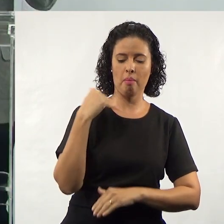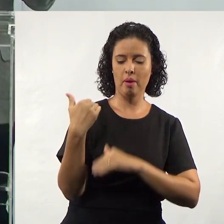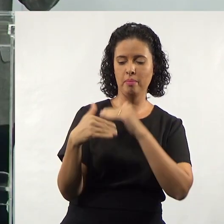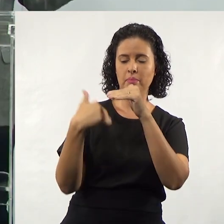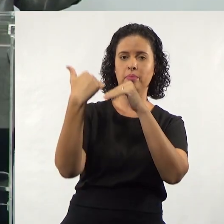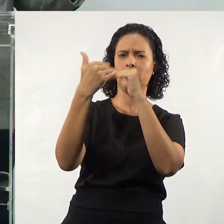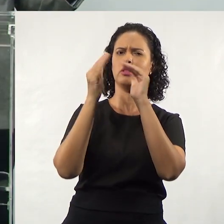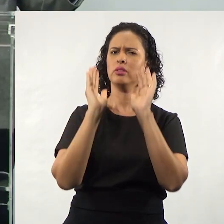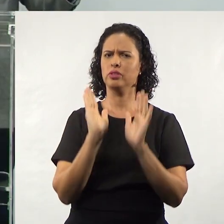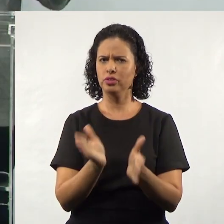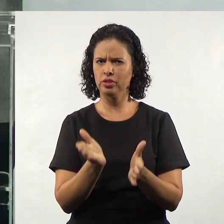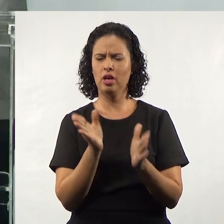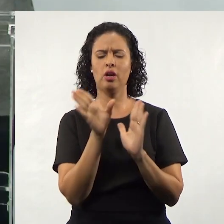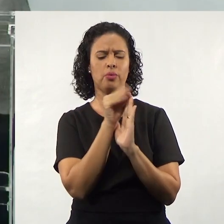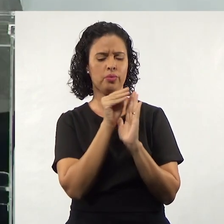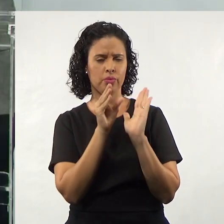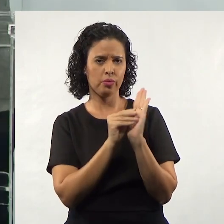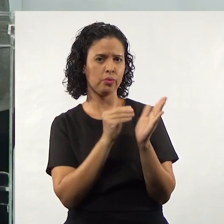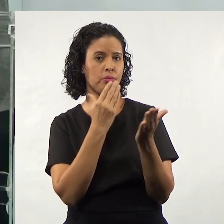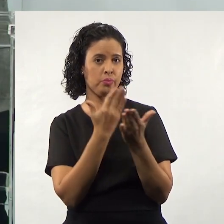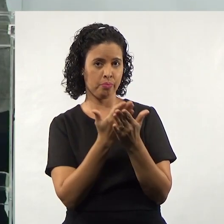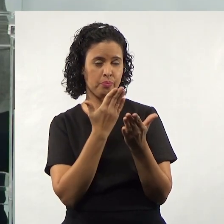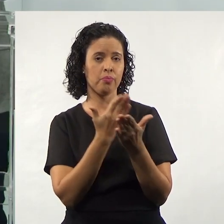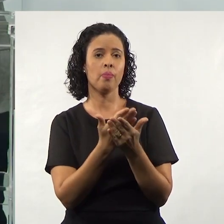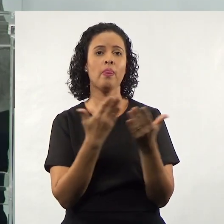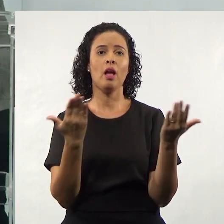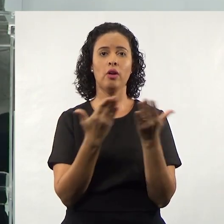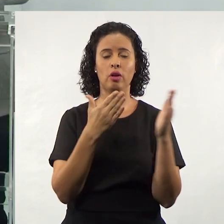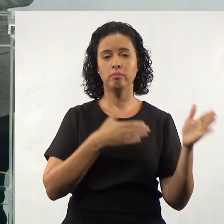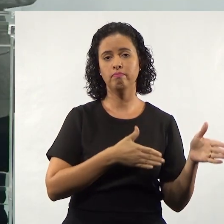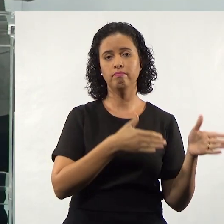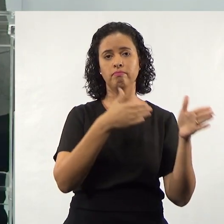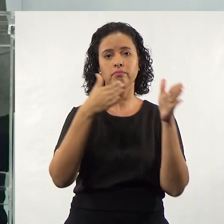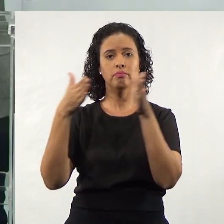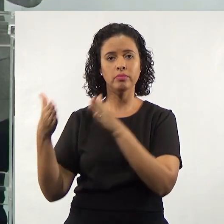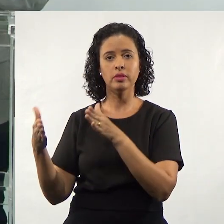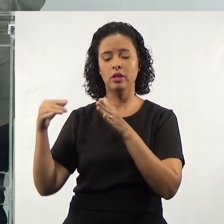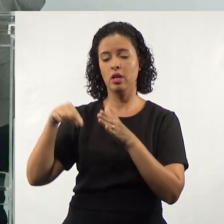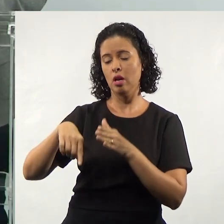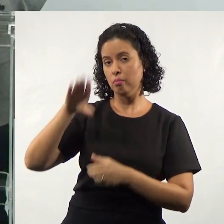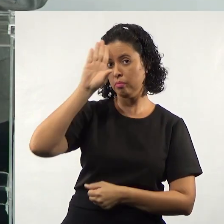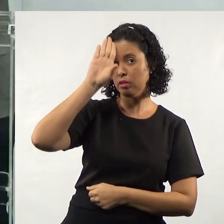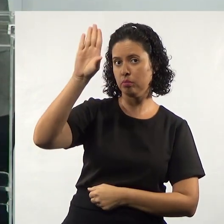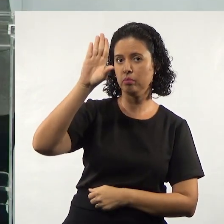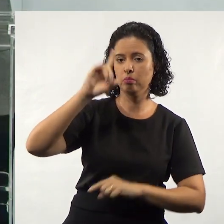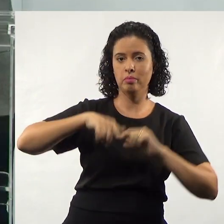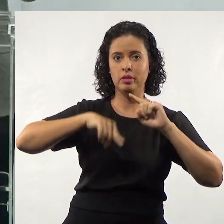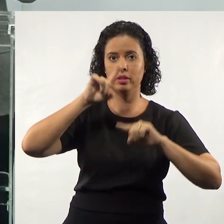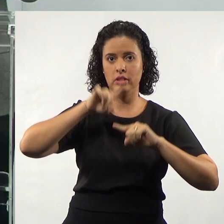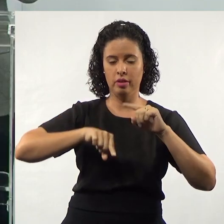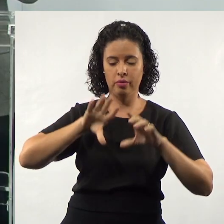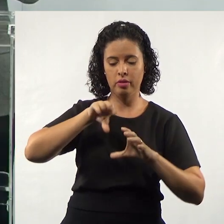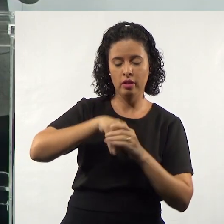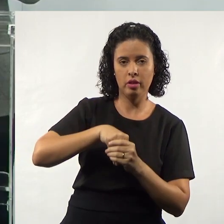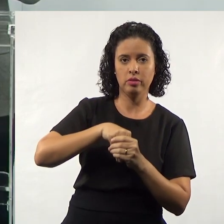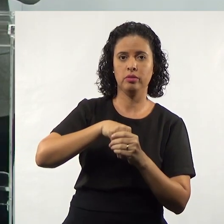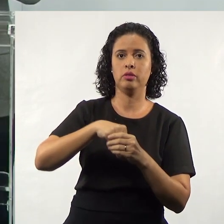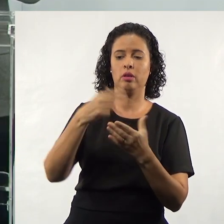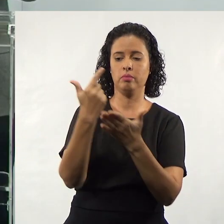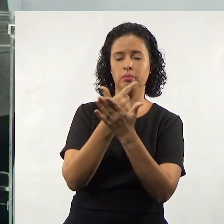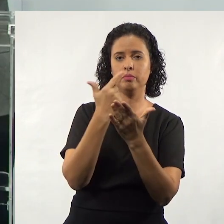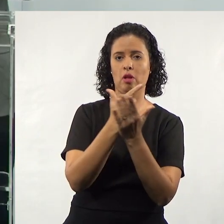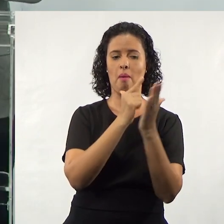aí, você já viu nas aulas anteriores e vai ver muita coisa ainda, principalmente no nosso material, lá na nossa